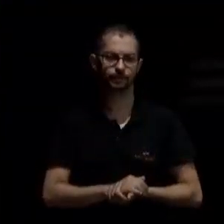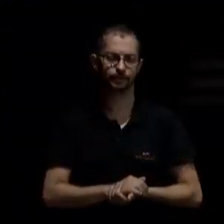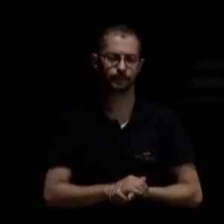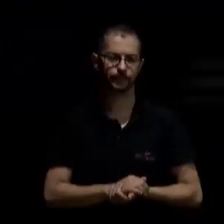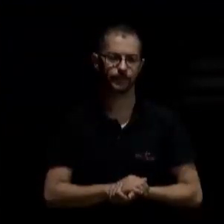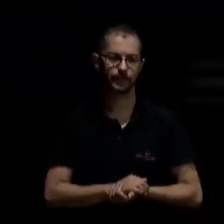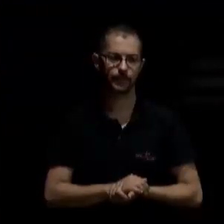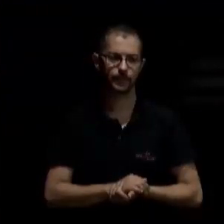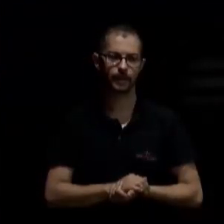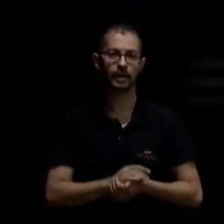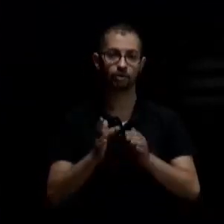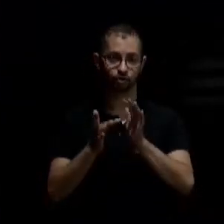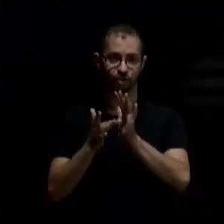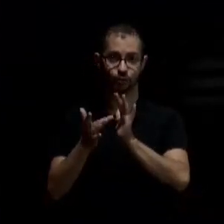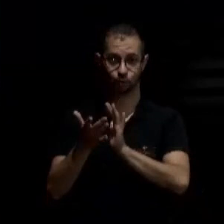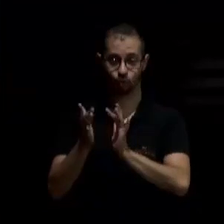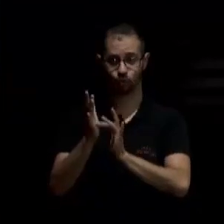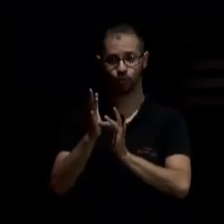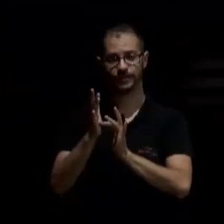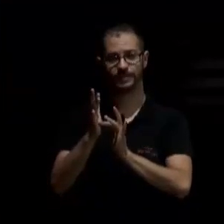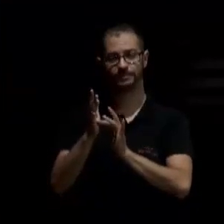Jesus está saindo do mundo.